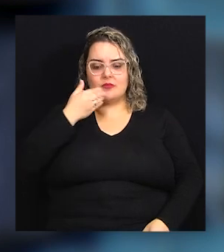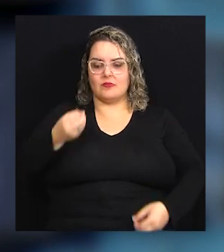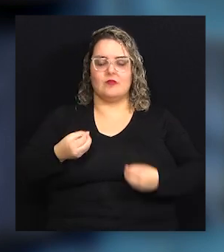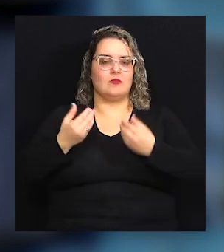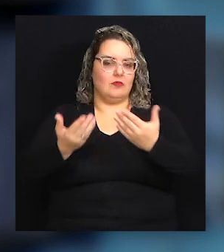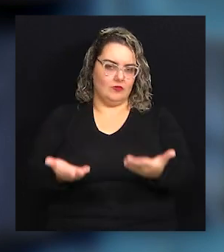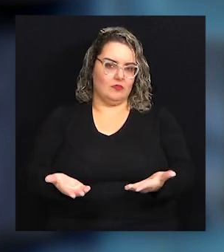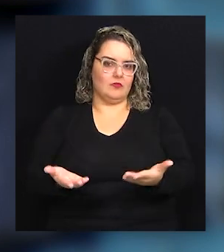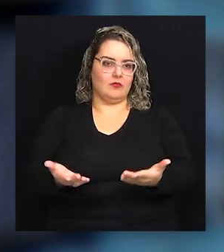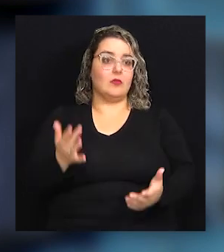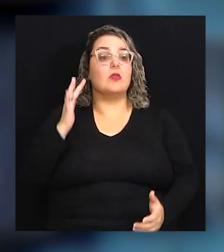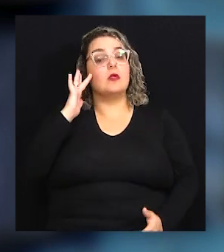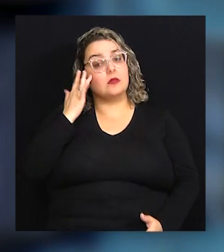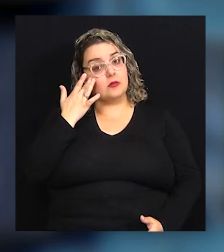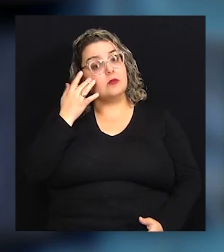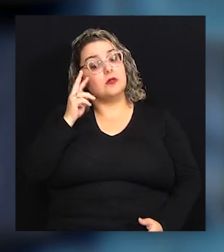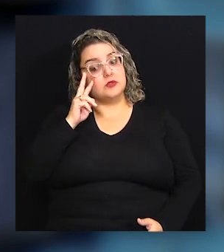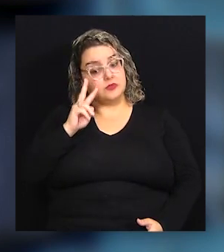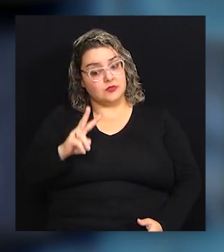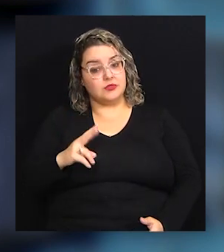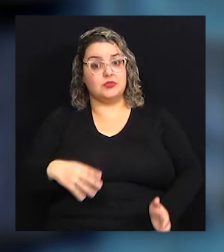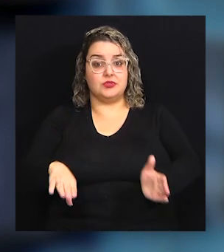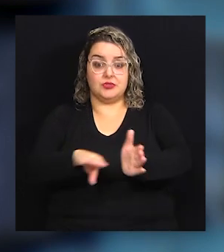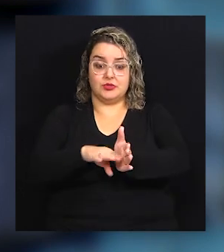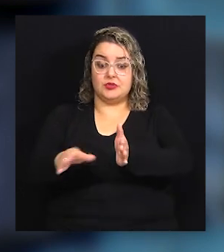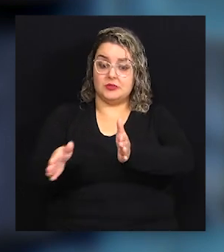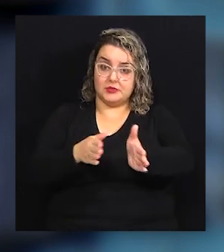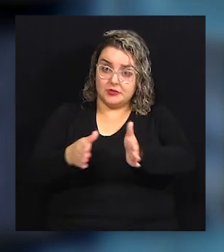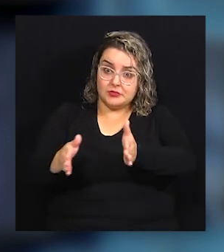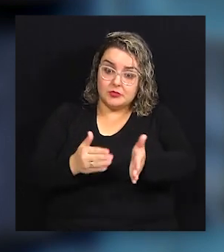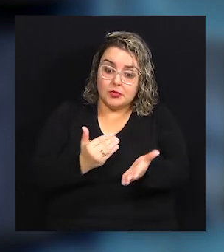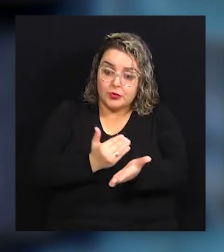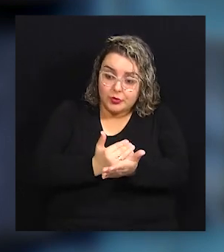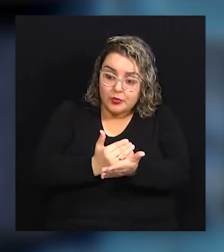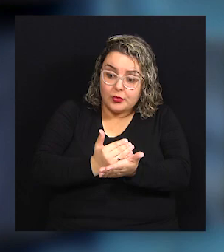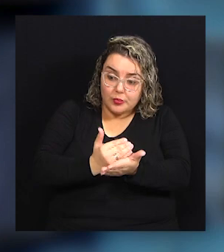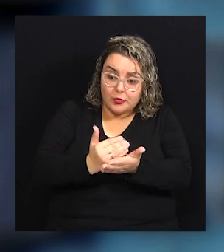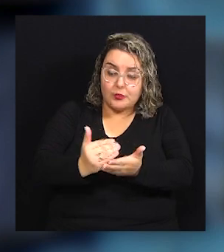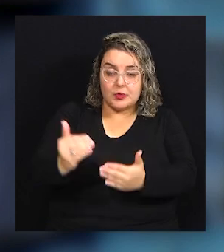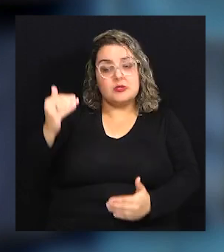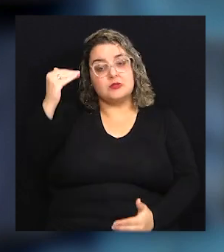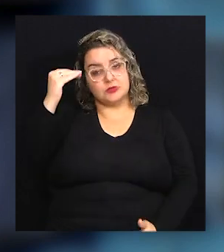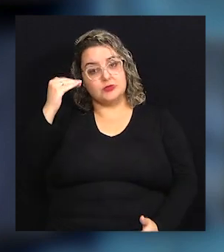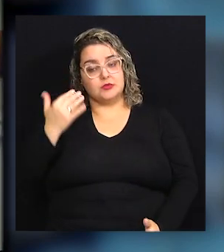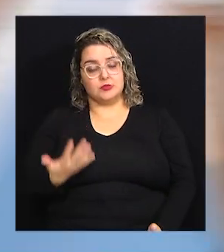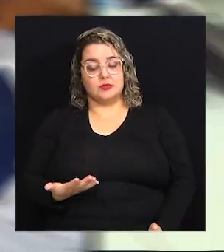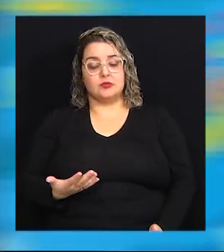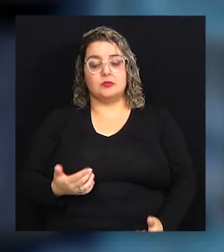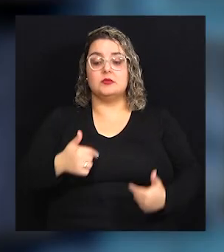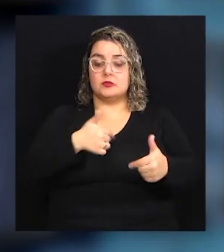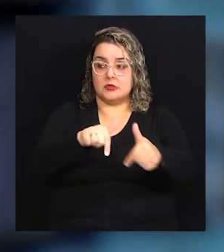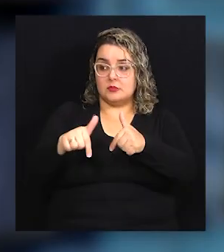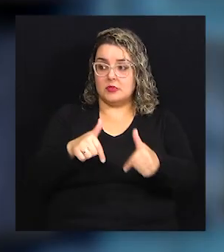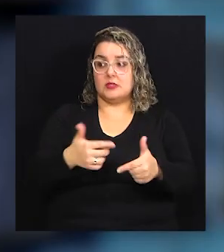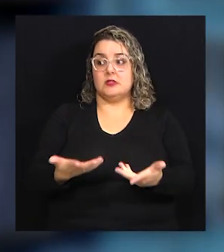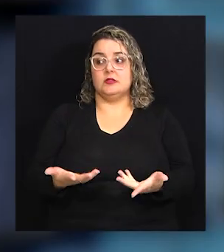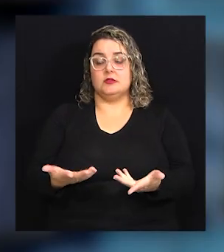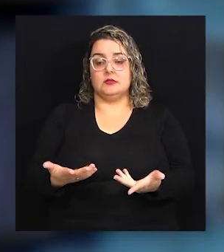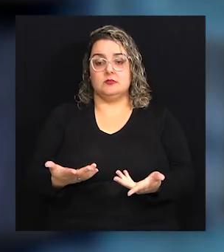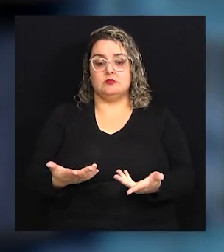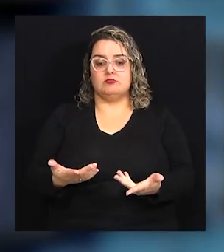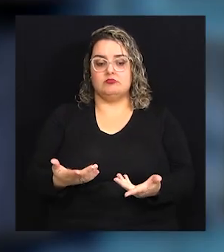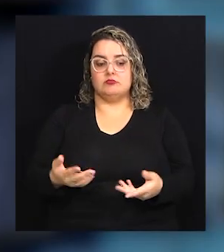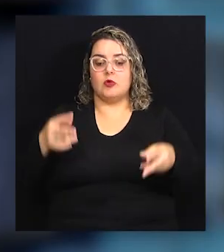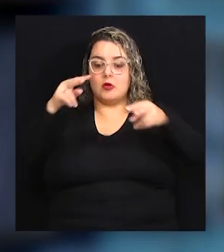para dar o melhor para eles. Então eu acho que vê-los aí chegando nessa fase, no início da fase adulta,